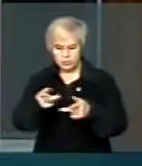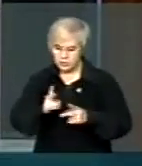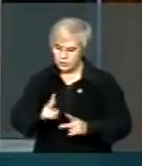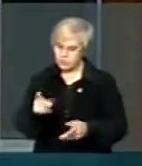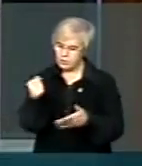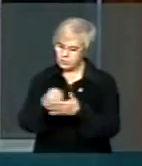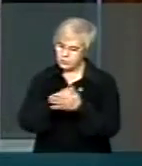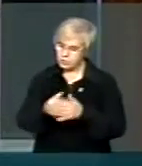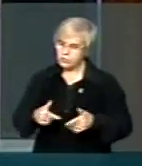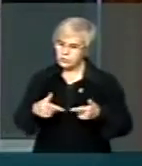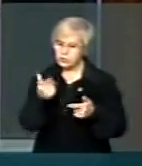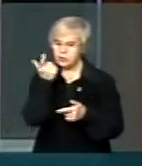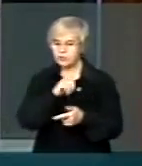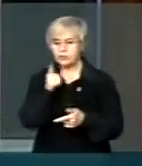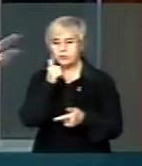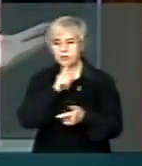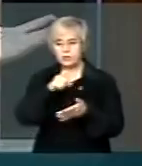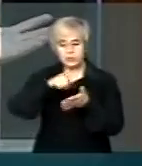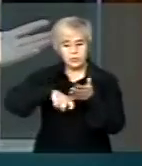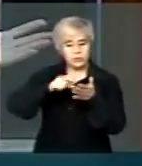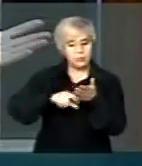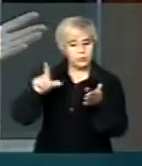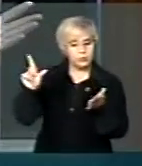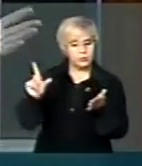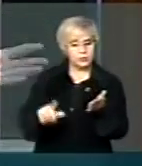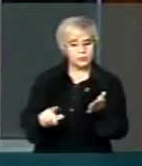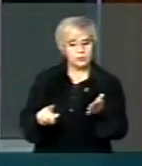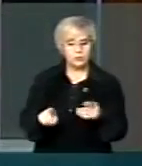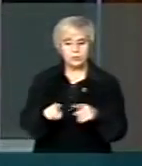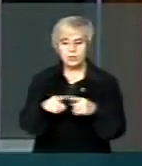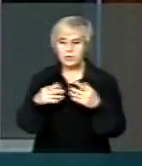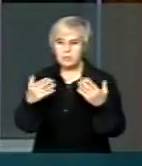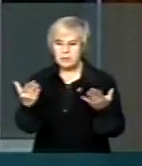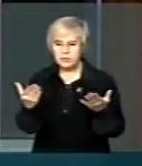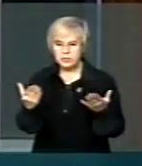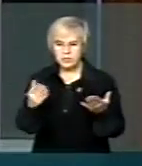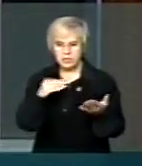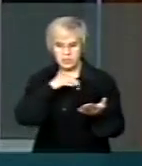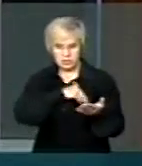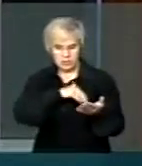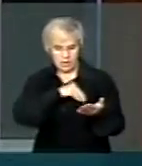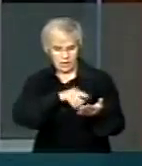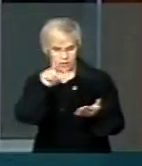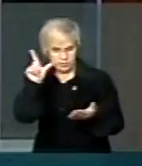para reduzir a carga tributária, mas não é em cima de diminuição